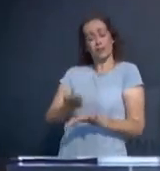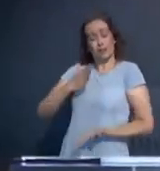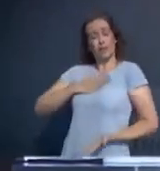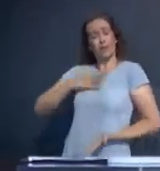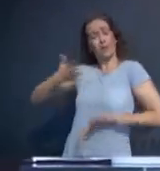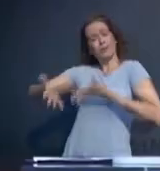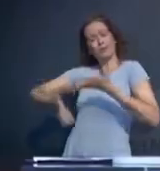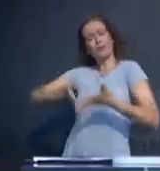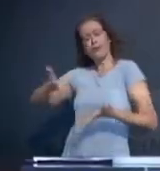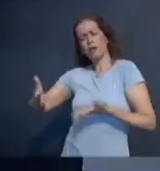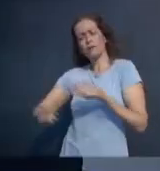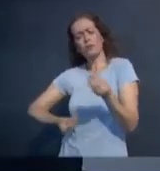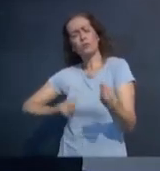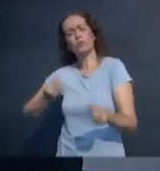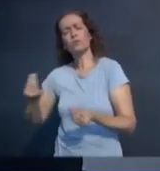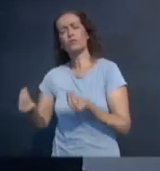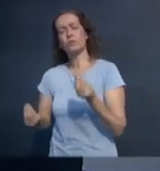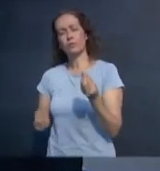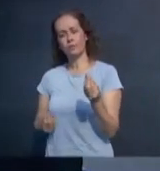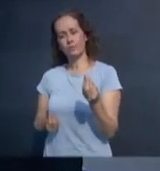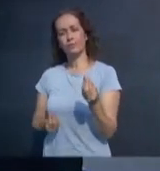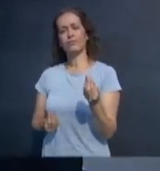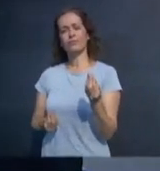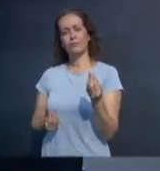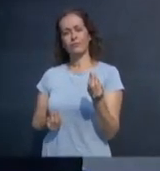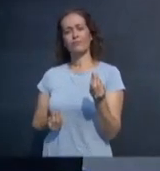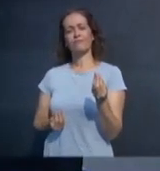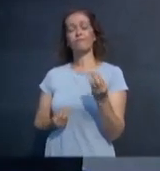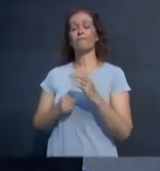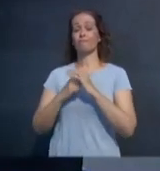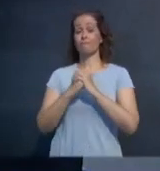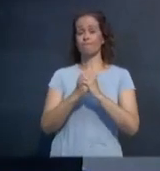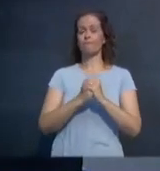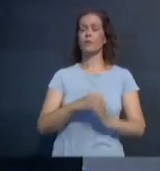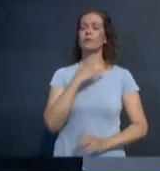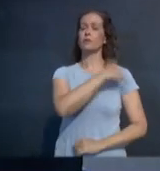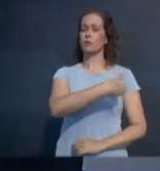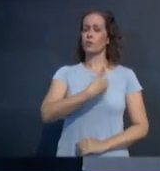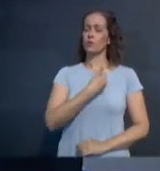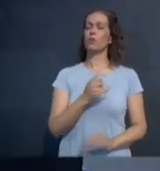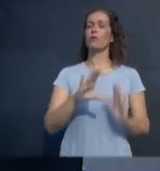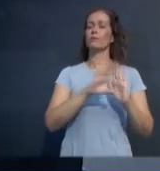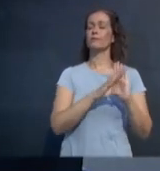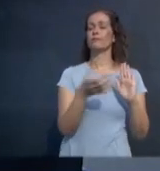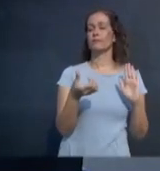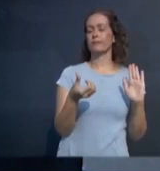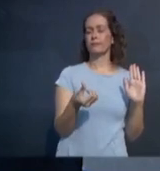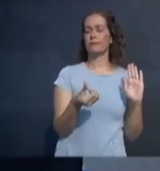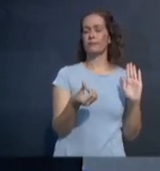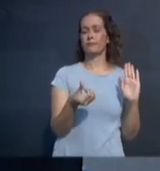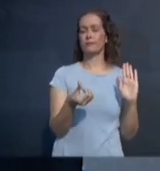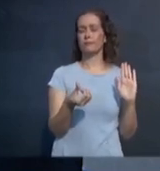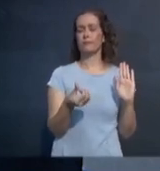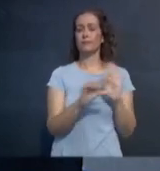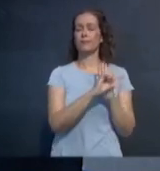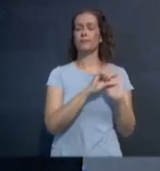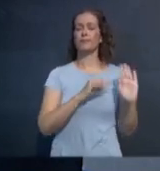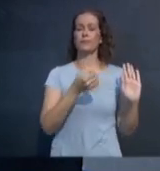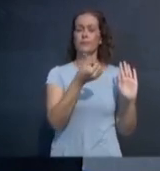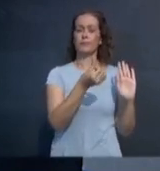minhas palavras? João capítulo 6,